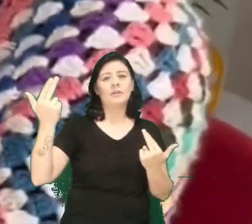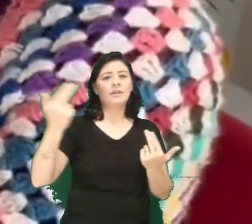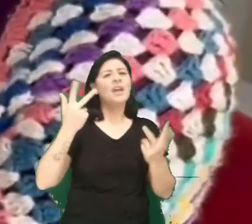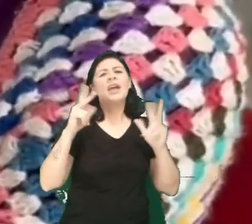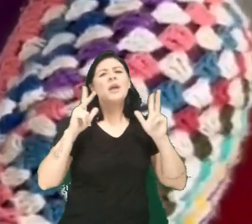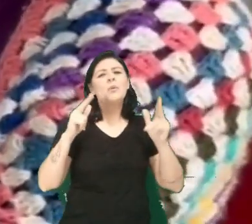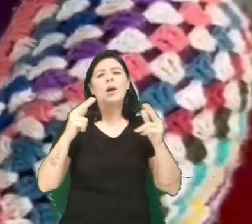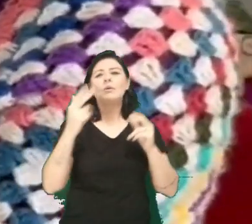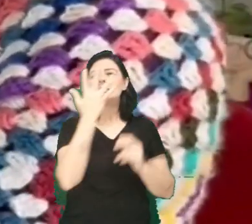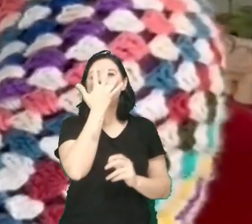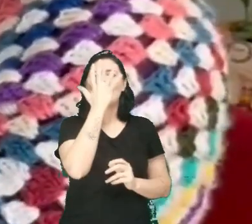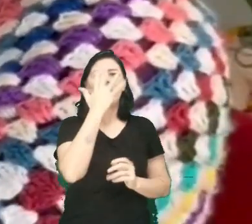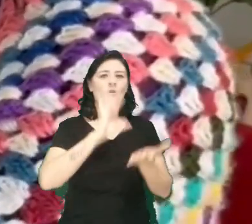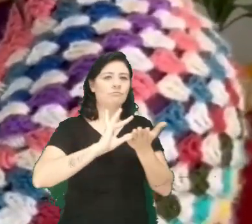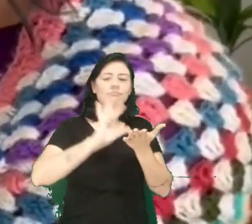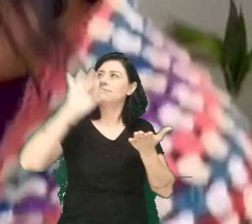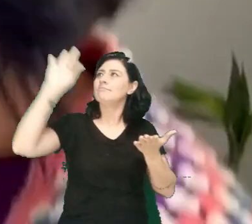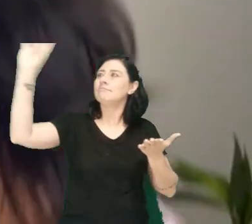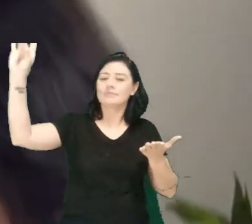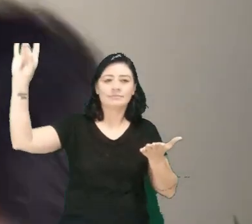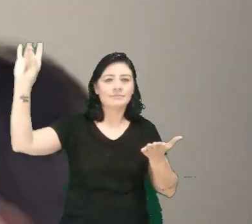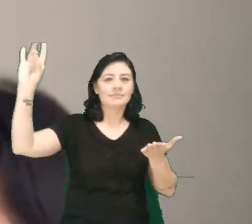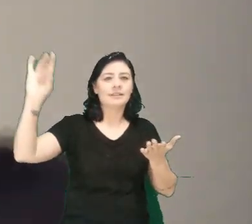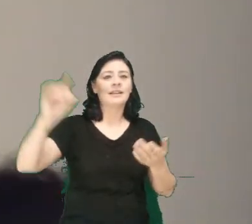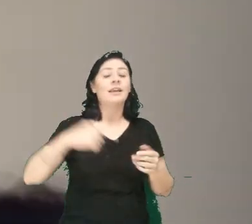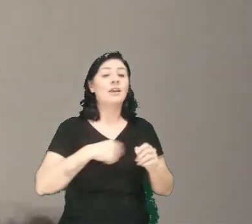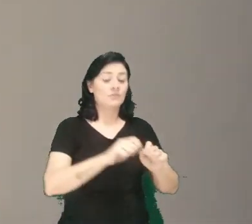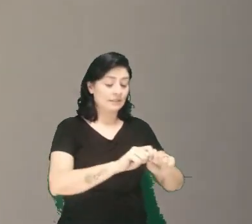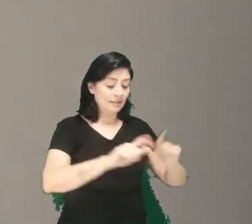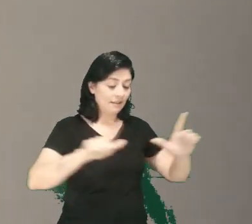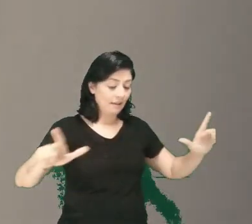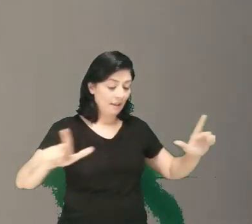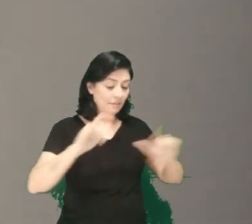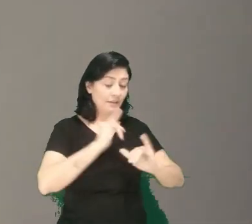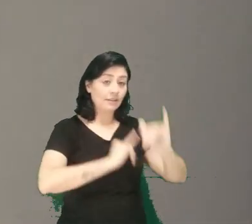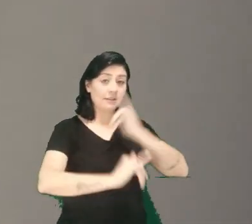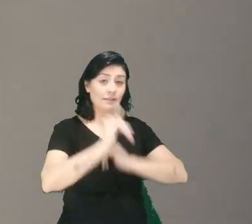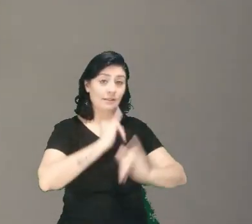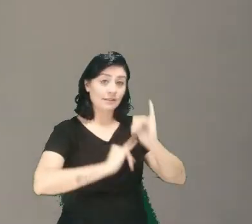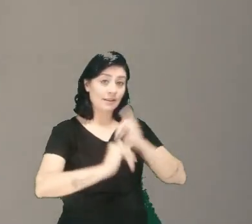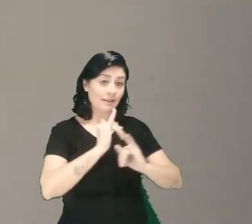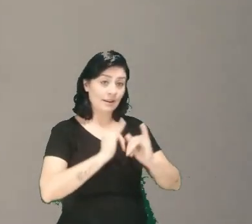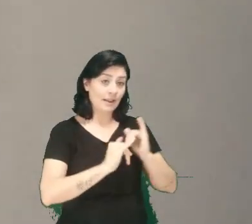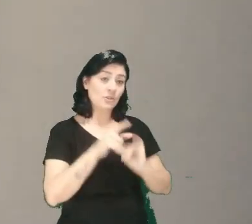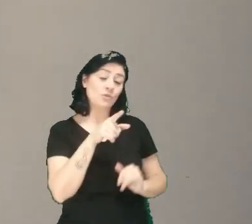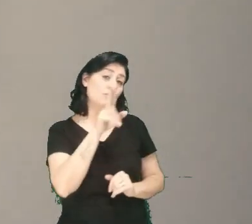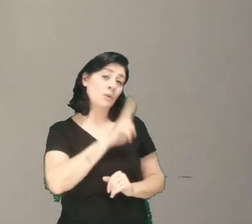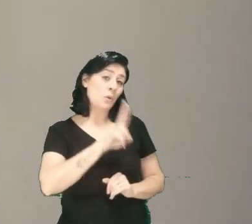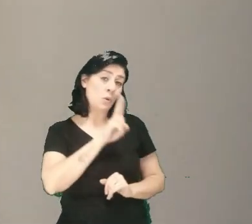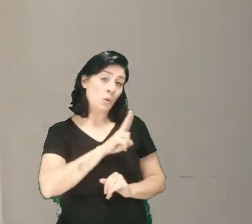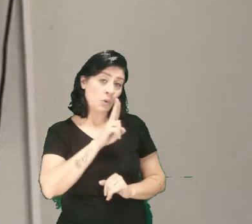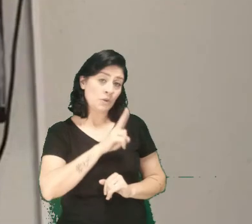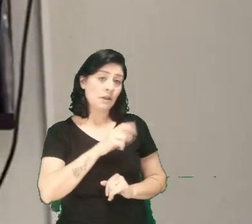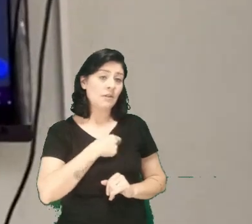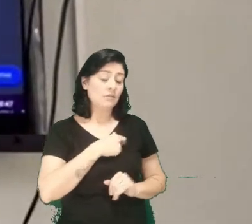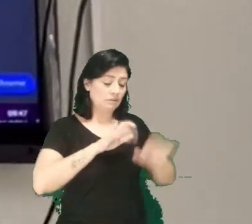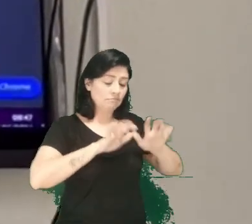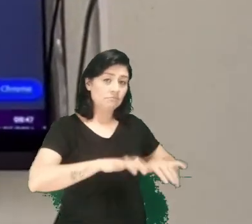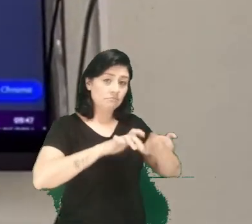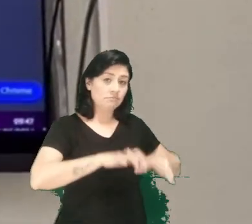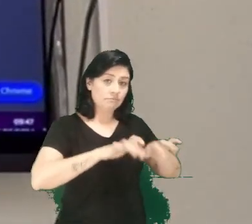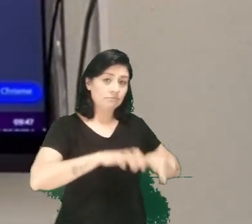tá? Aí você vai abrir aqui o seu navegador de internet que você utiliza e vai digitar